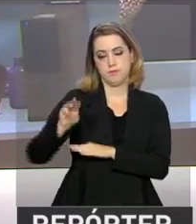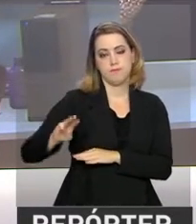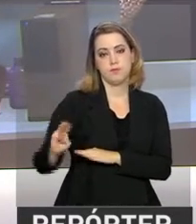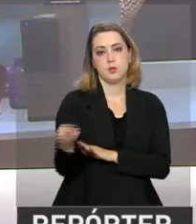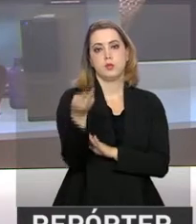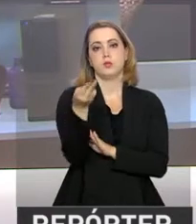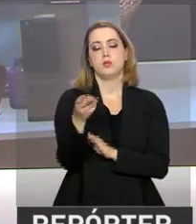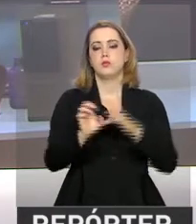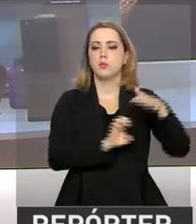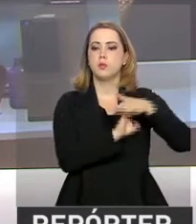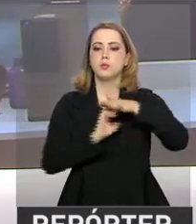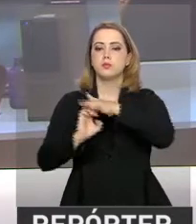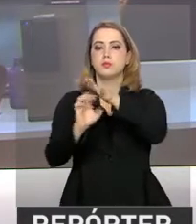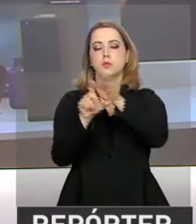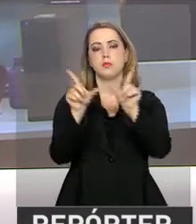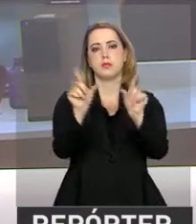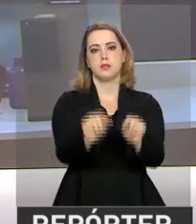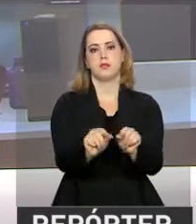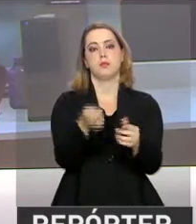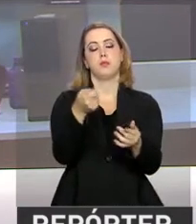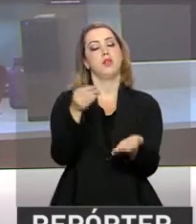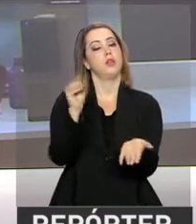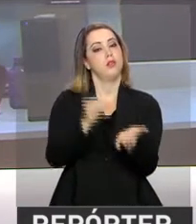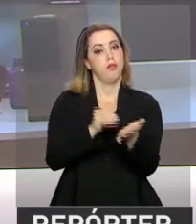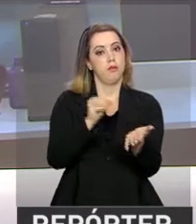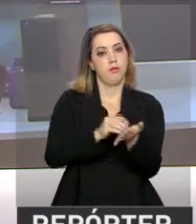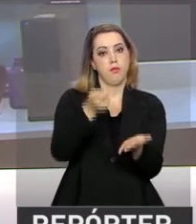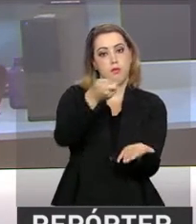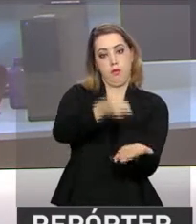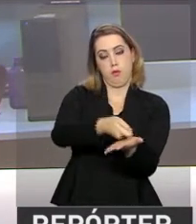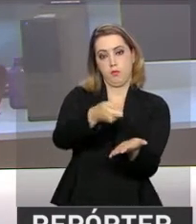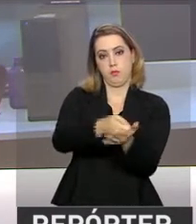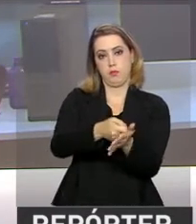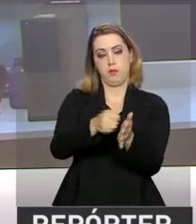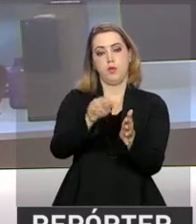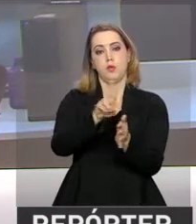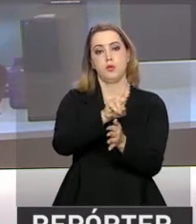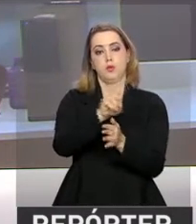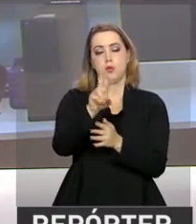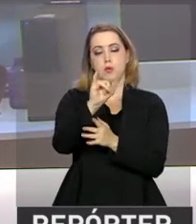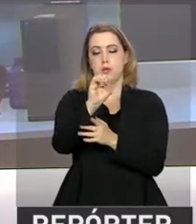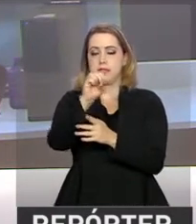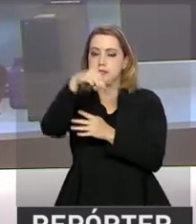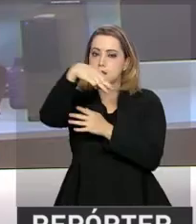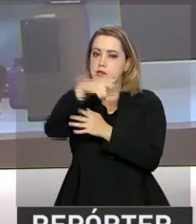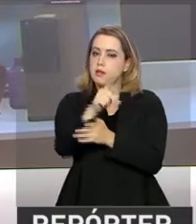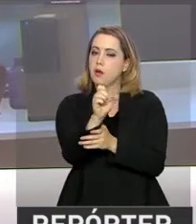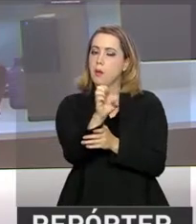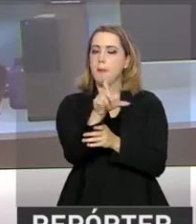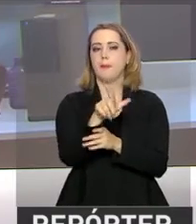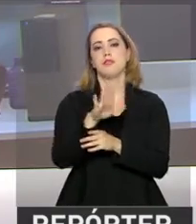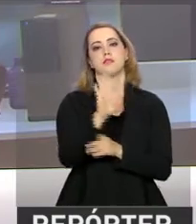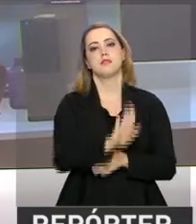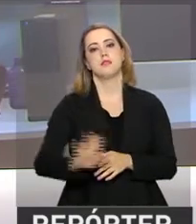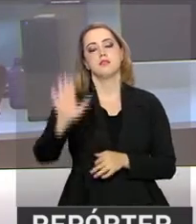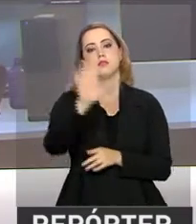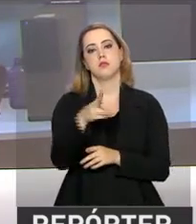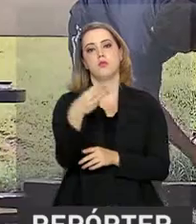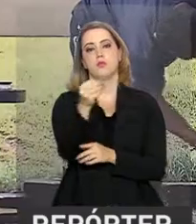nacional as dívidas somam mais de 21 bilhões de reais o prazo para regularizar débitos é de 30